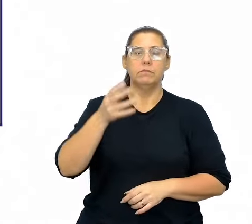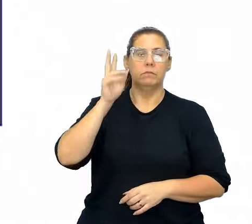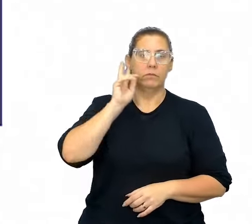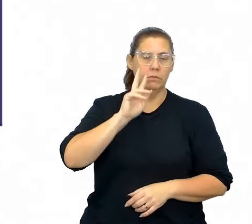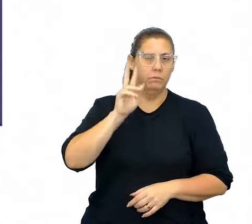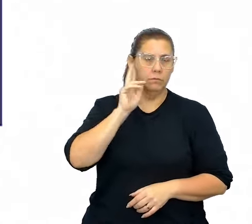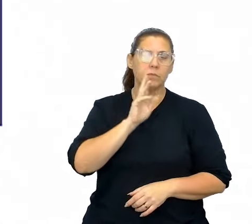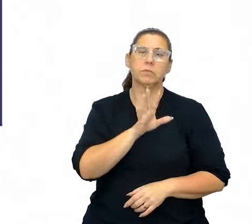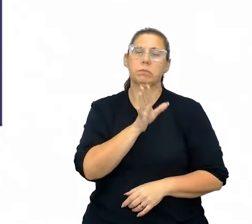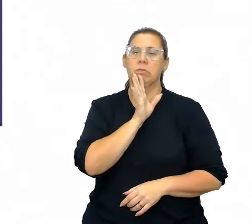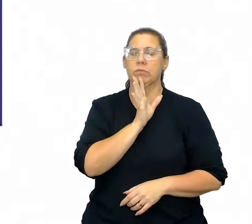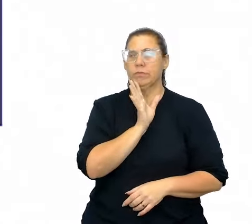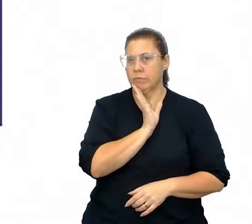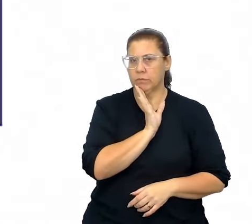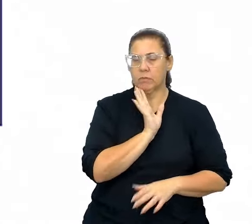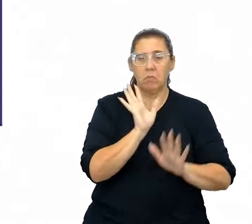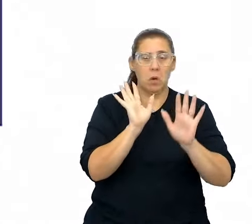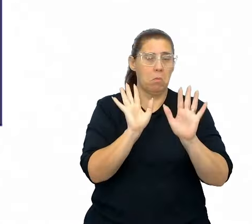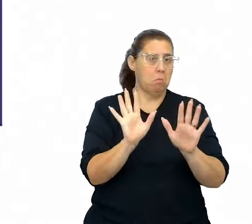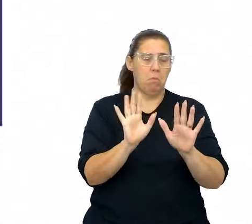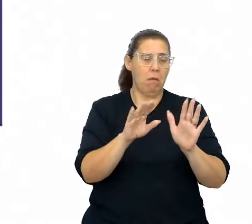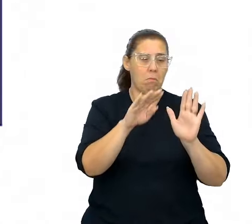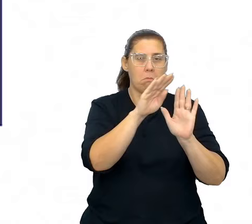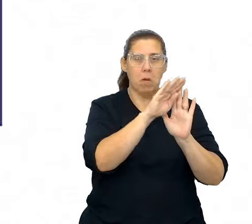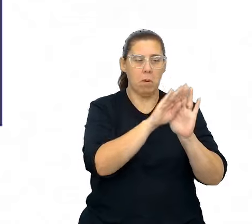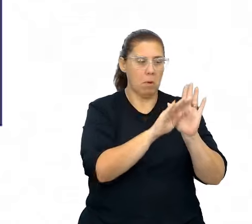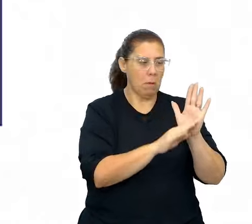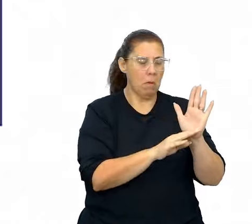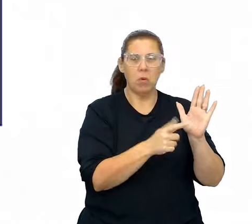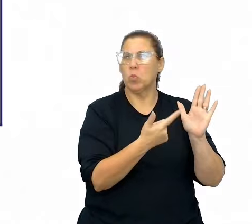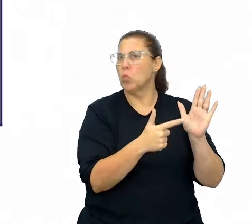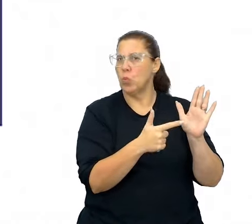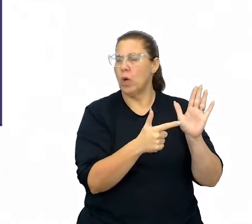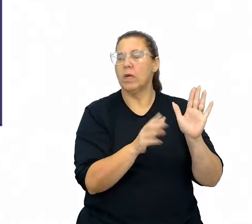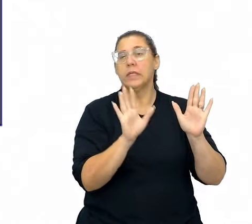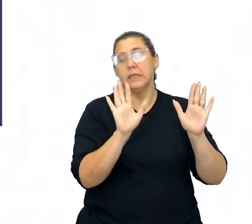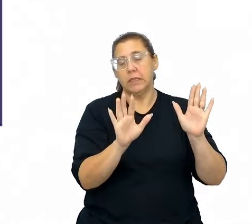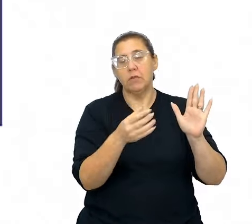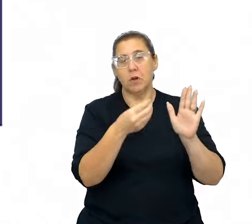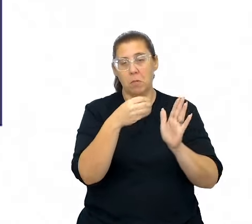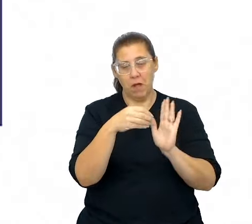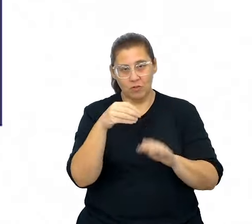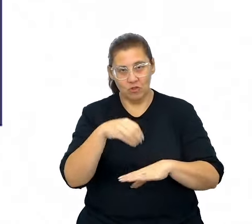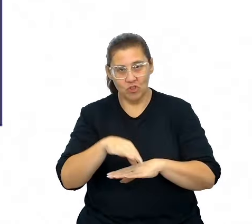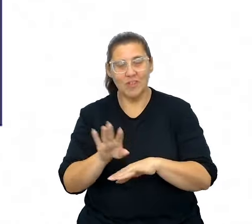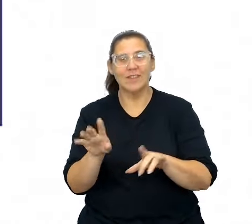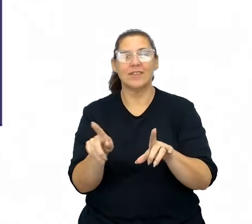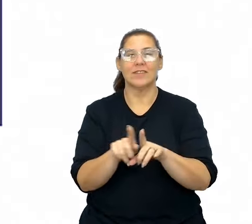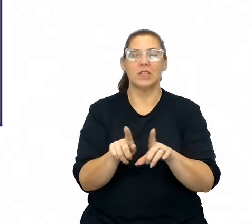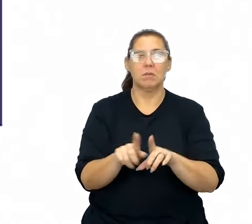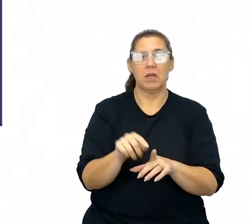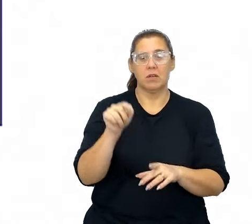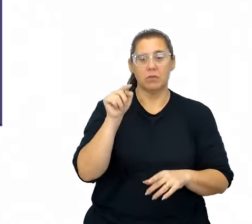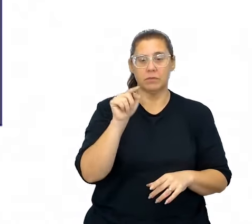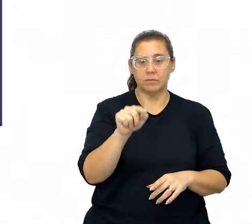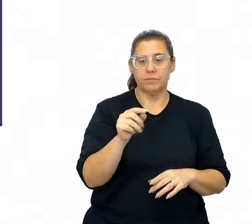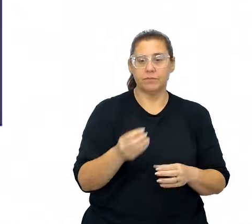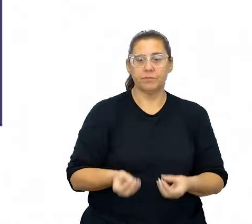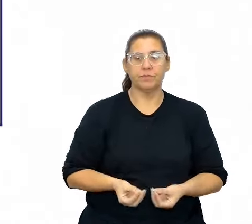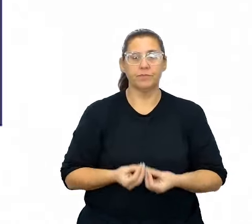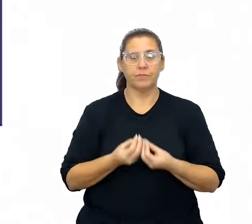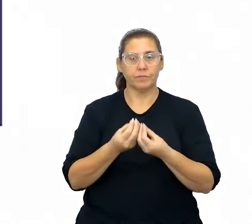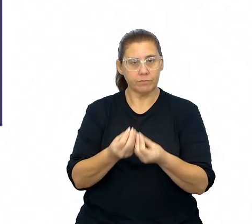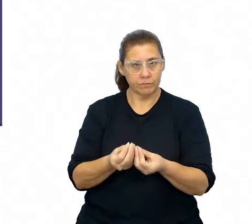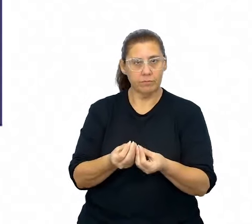que conhece, mas não está na lista. Então, aqui gostaria de sugerir que vocês ofereçam,